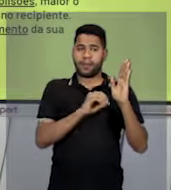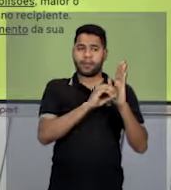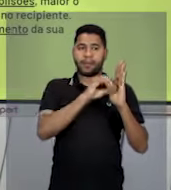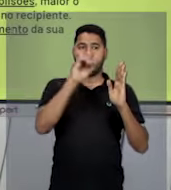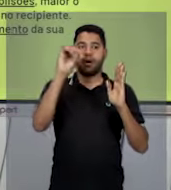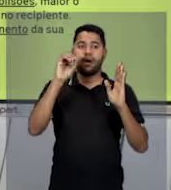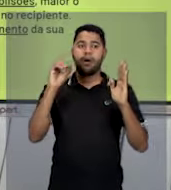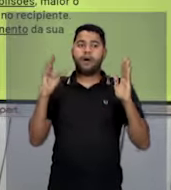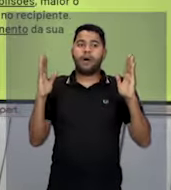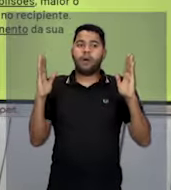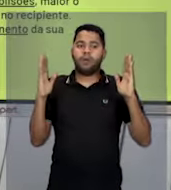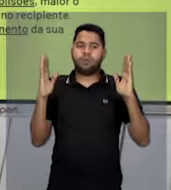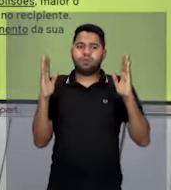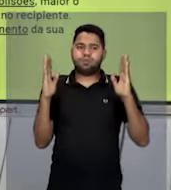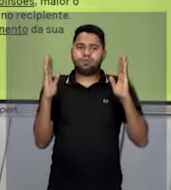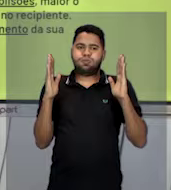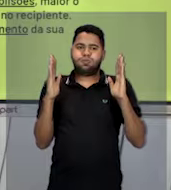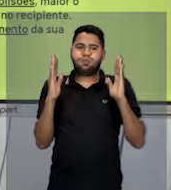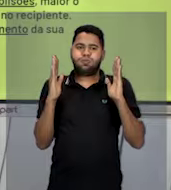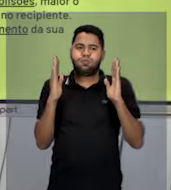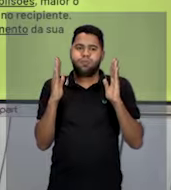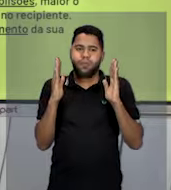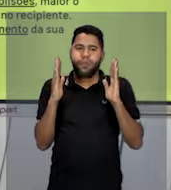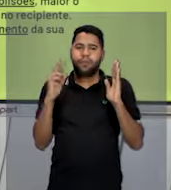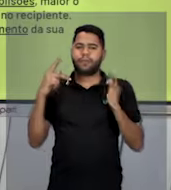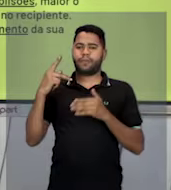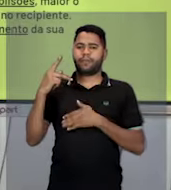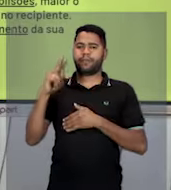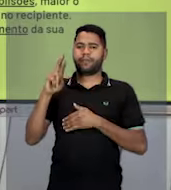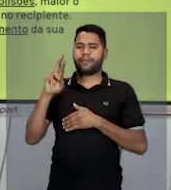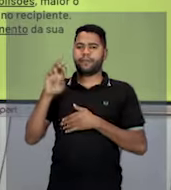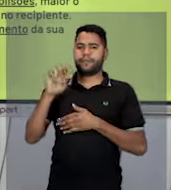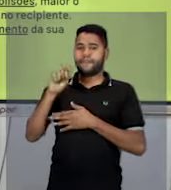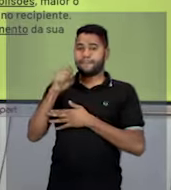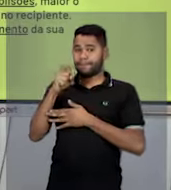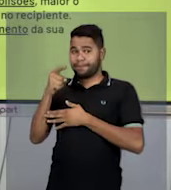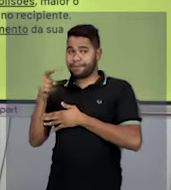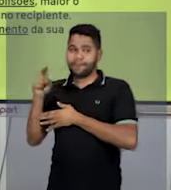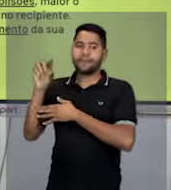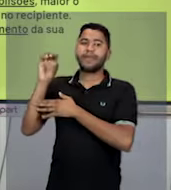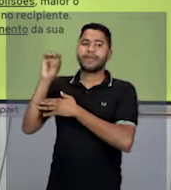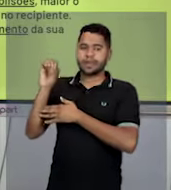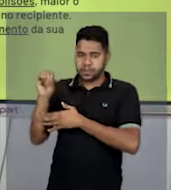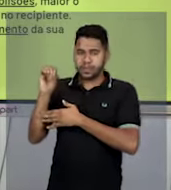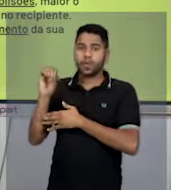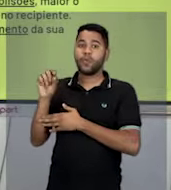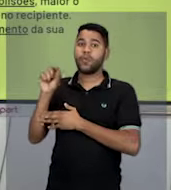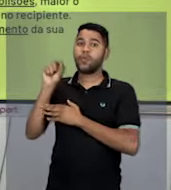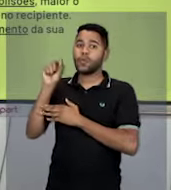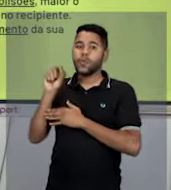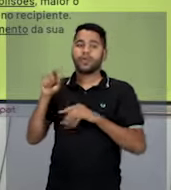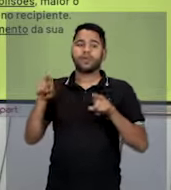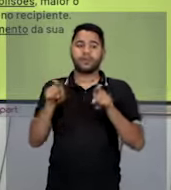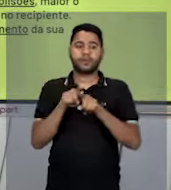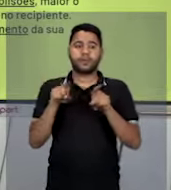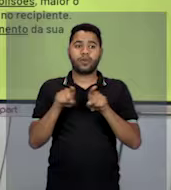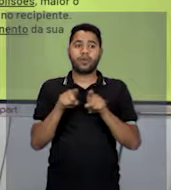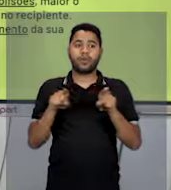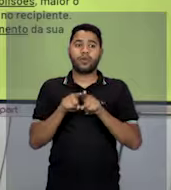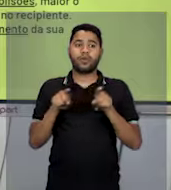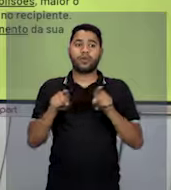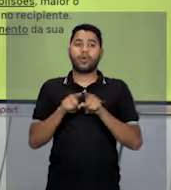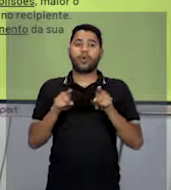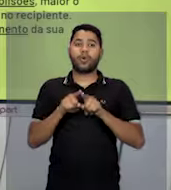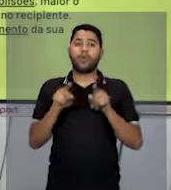da pressão nessas bordas desse recipiente. Essa pressão faz com que tanto o seu volume quanto